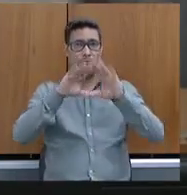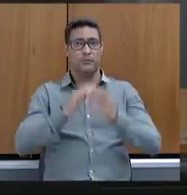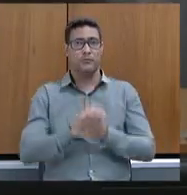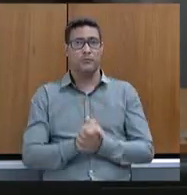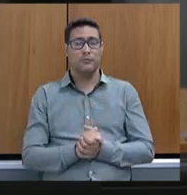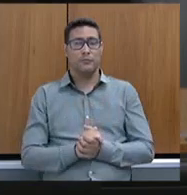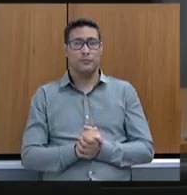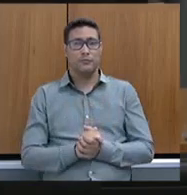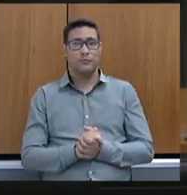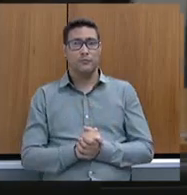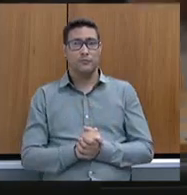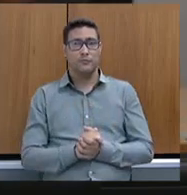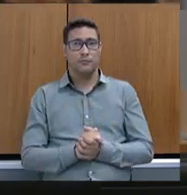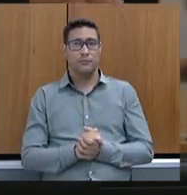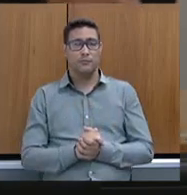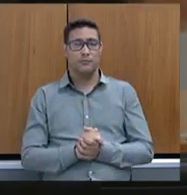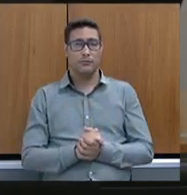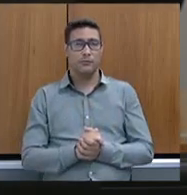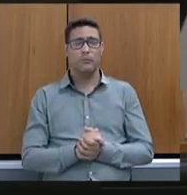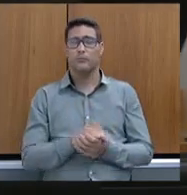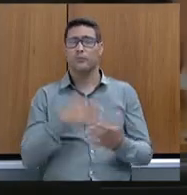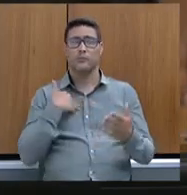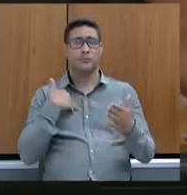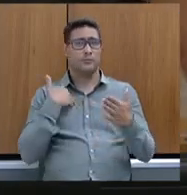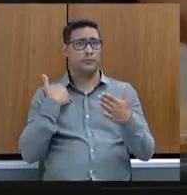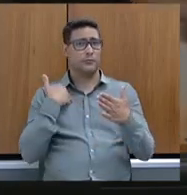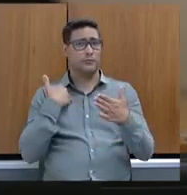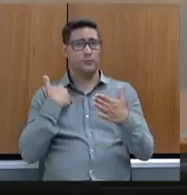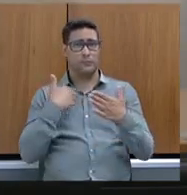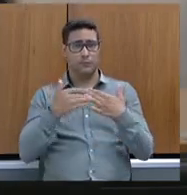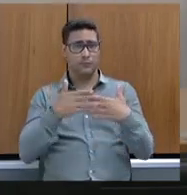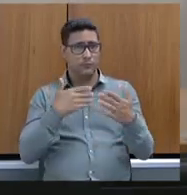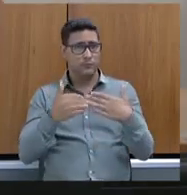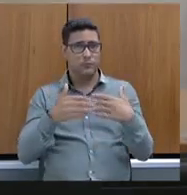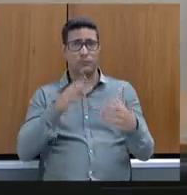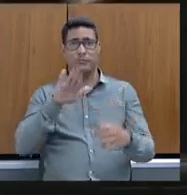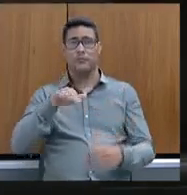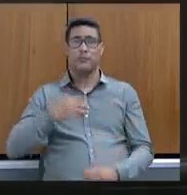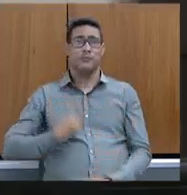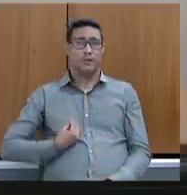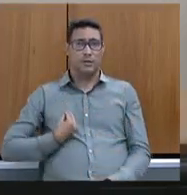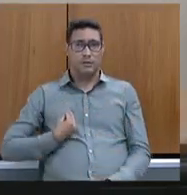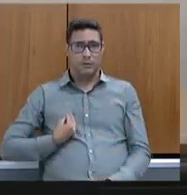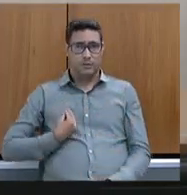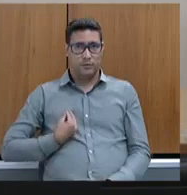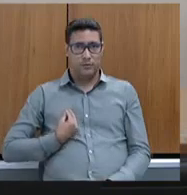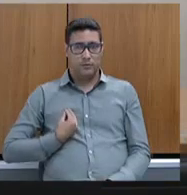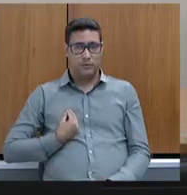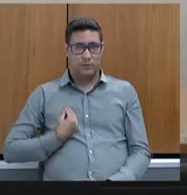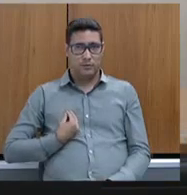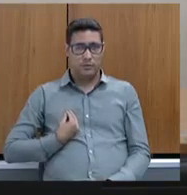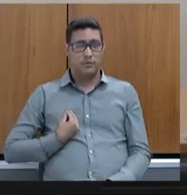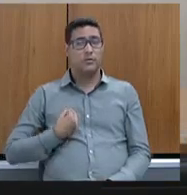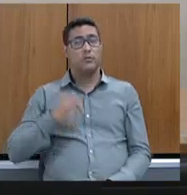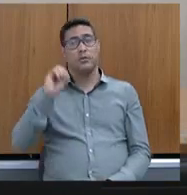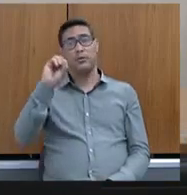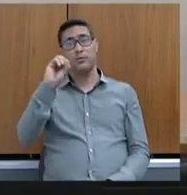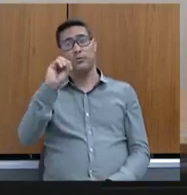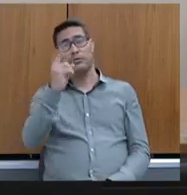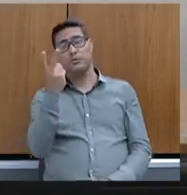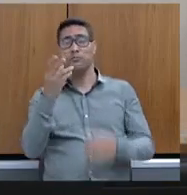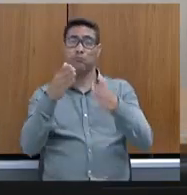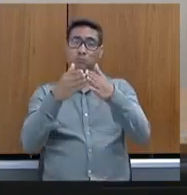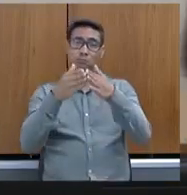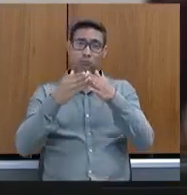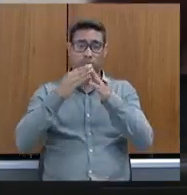e qualquer participação ou solicitação de